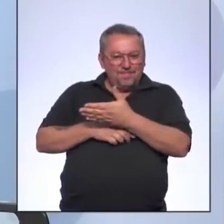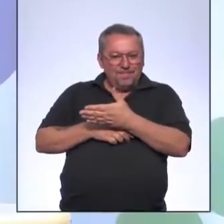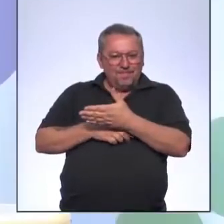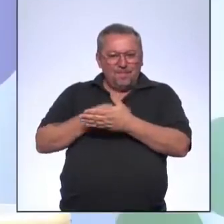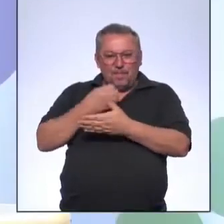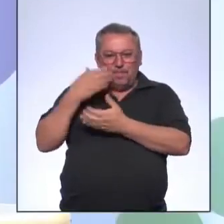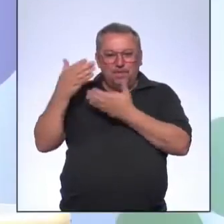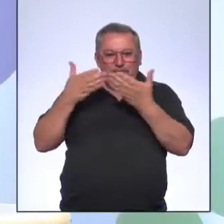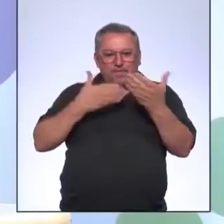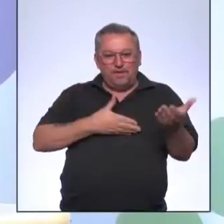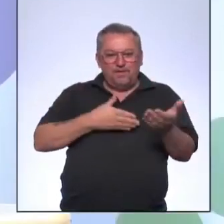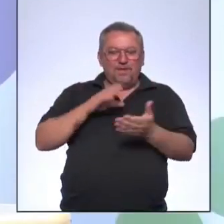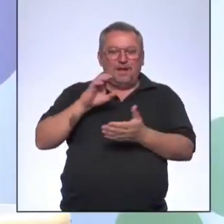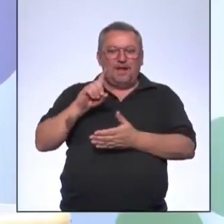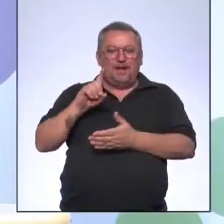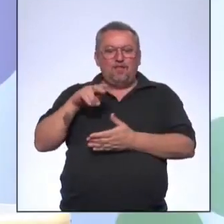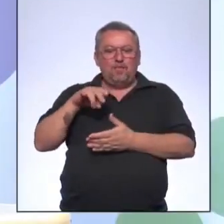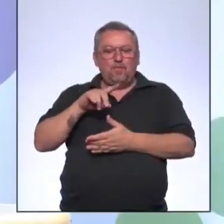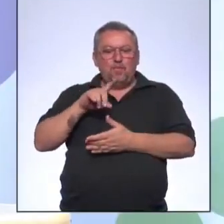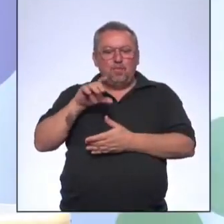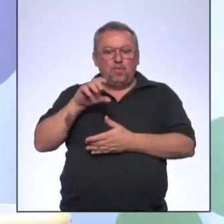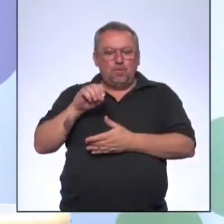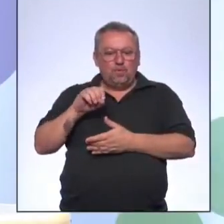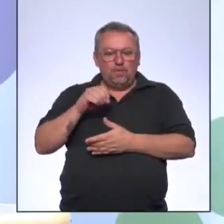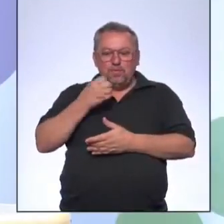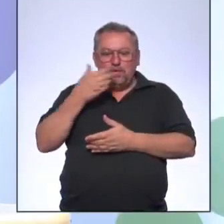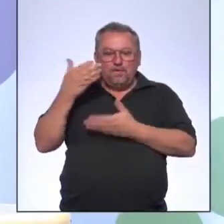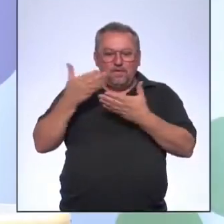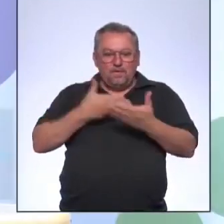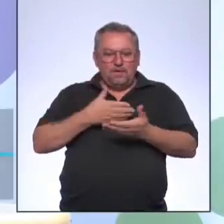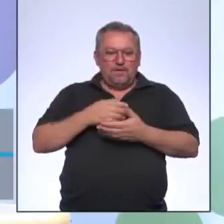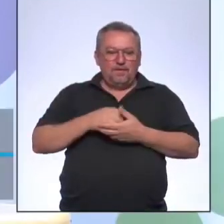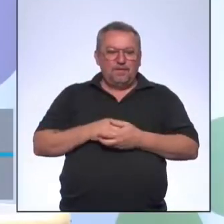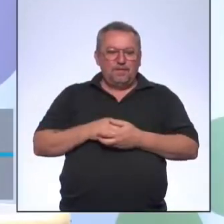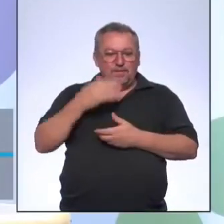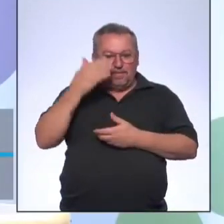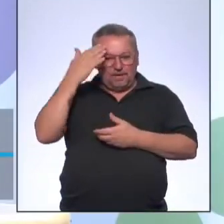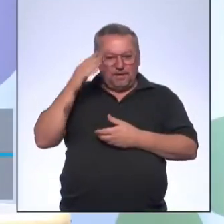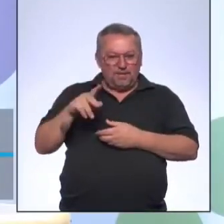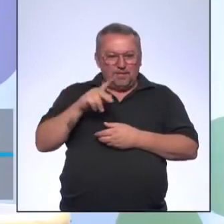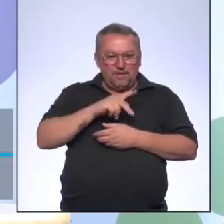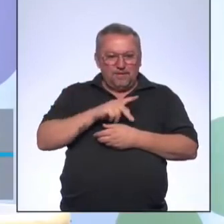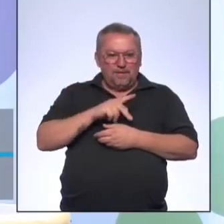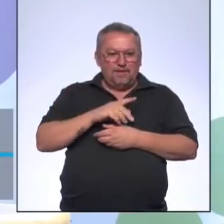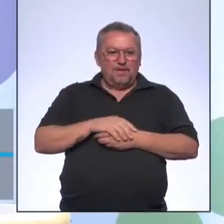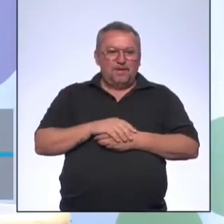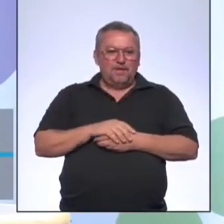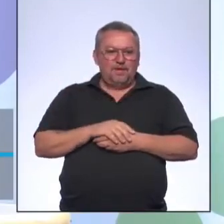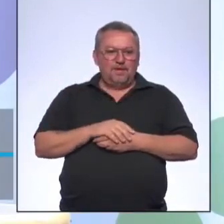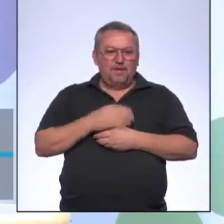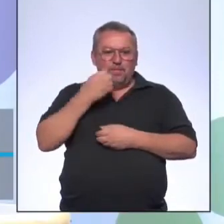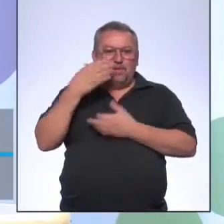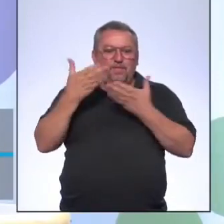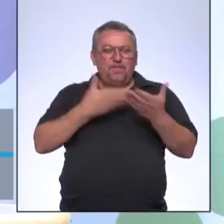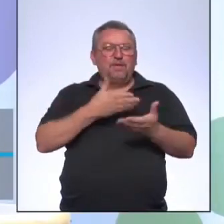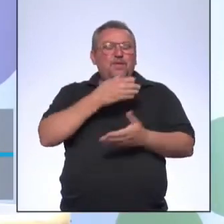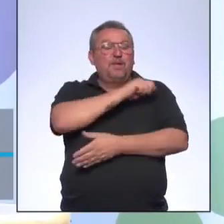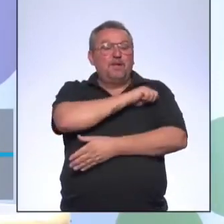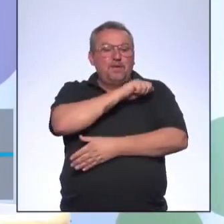to our team teacher. Seja bem-vindo ao nosso time. Obrigado, professora Antônia, sou professor Edmundo. Bem-vindos,